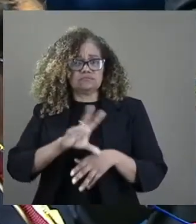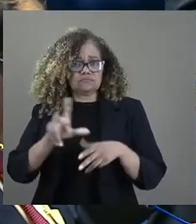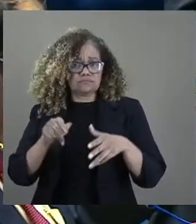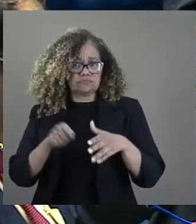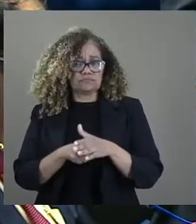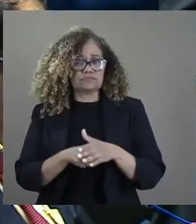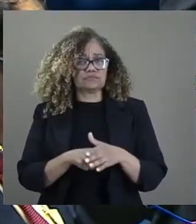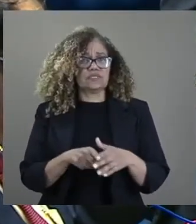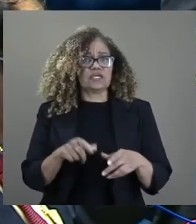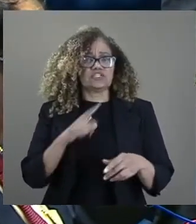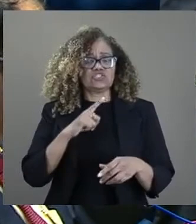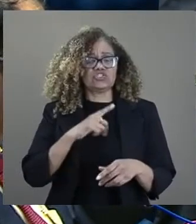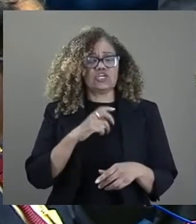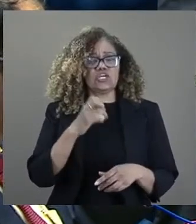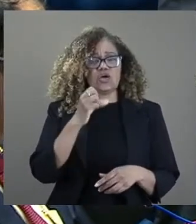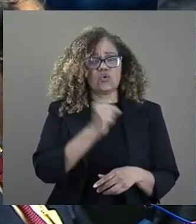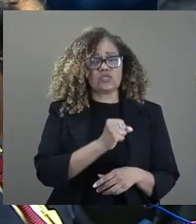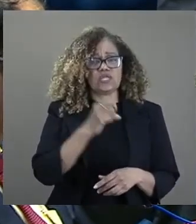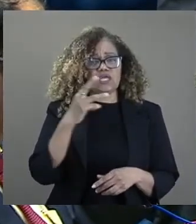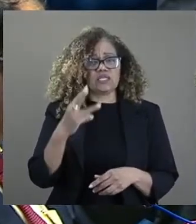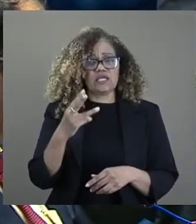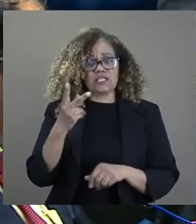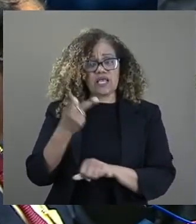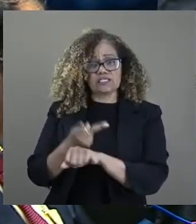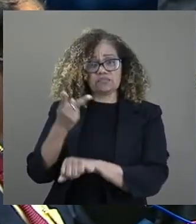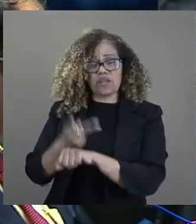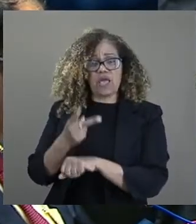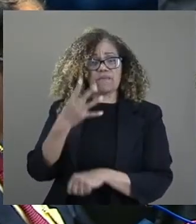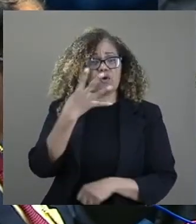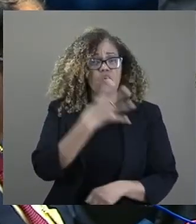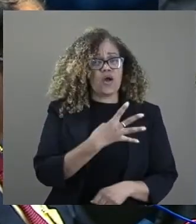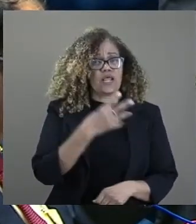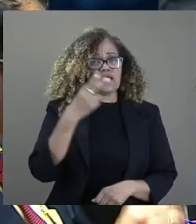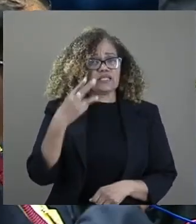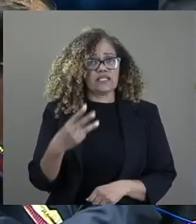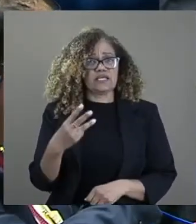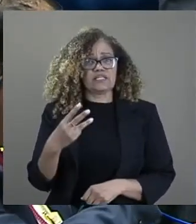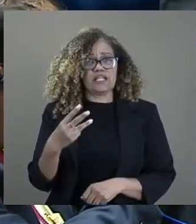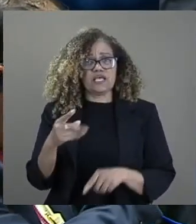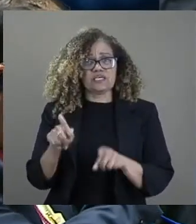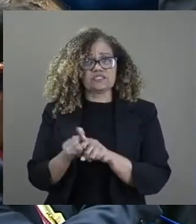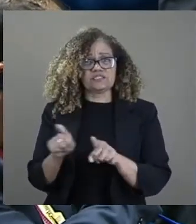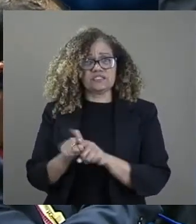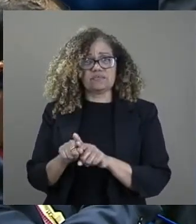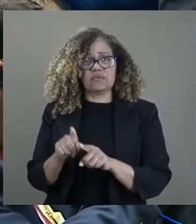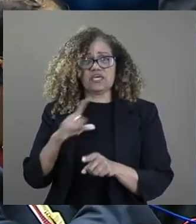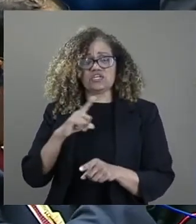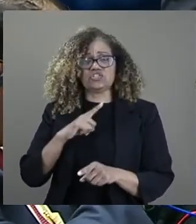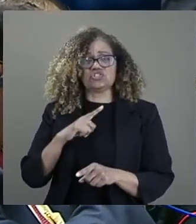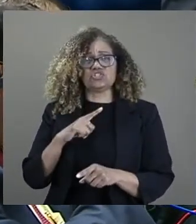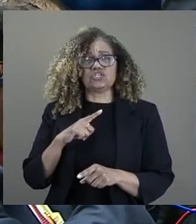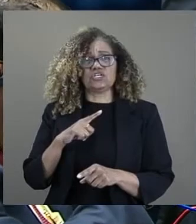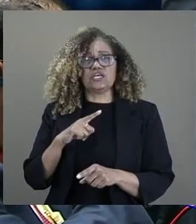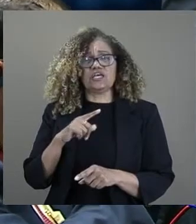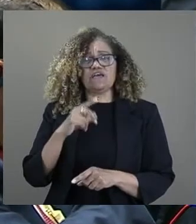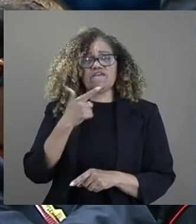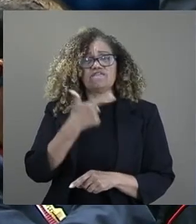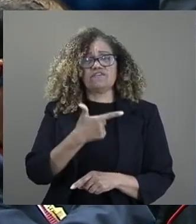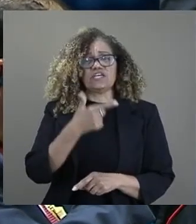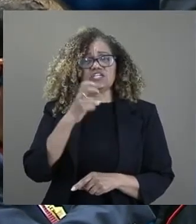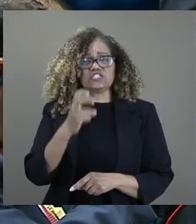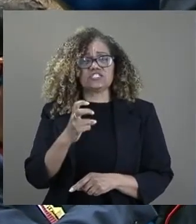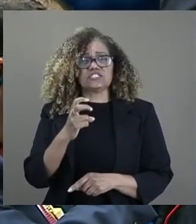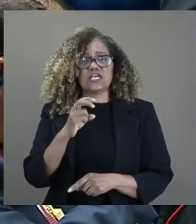83 colaborações premiadas, 43 acordos de leniência, 25 bilhões de reais